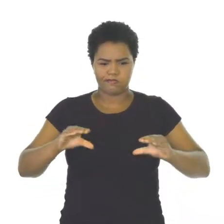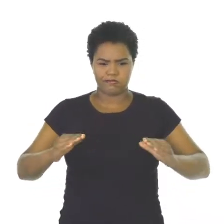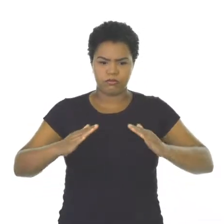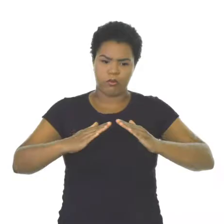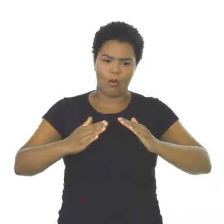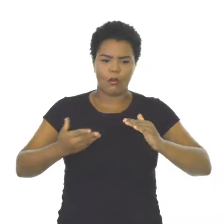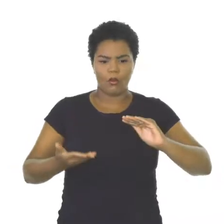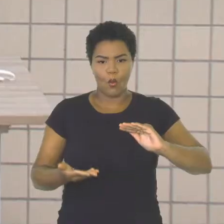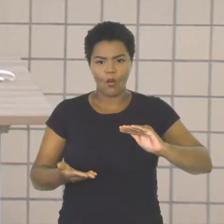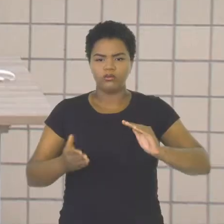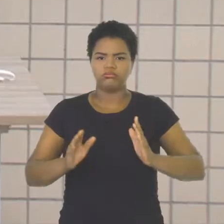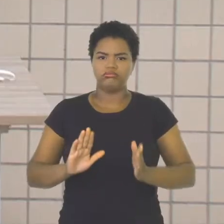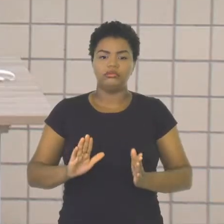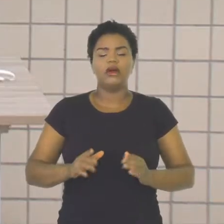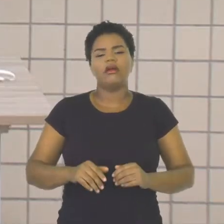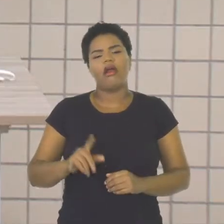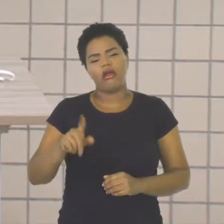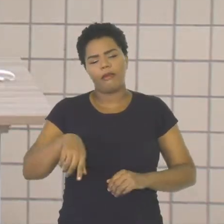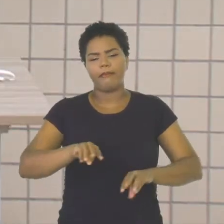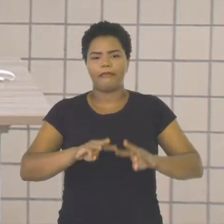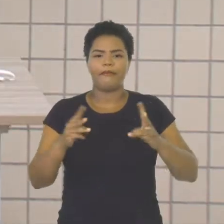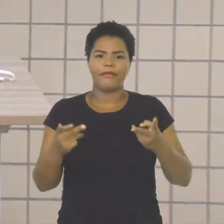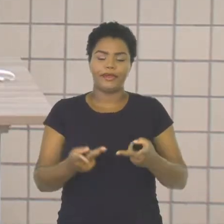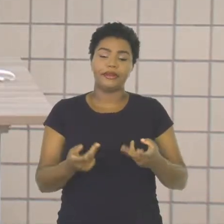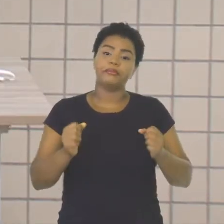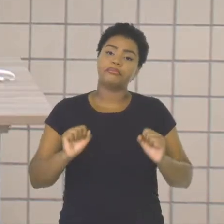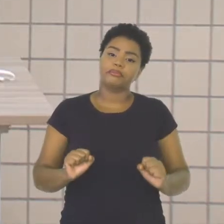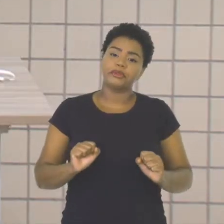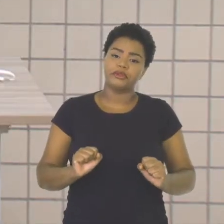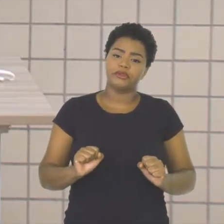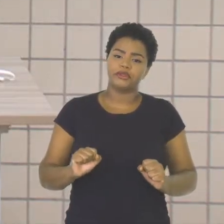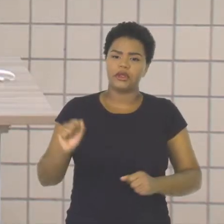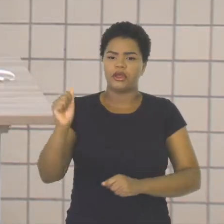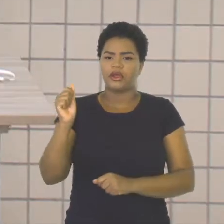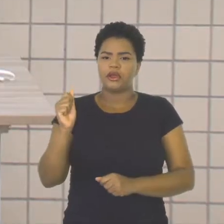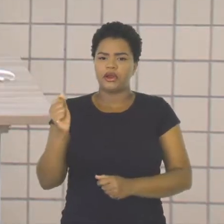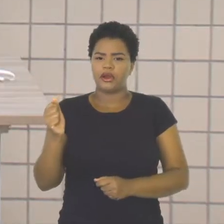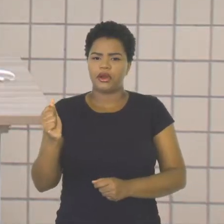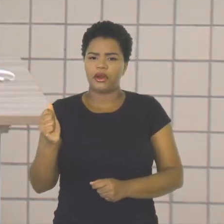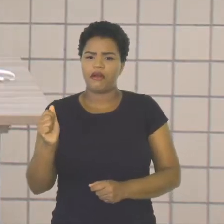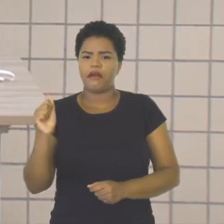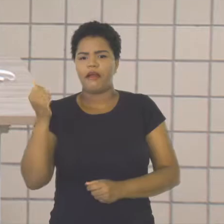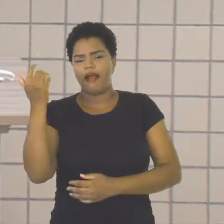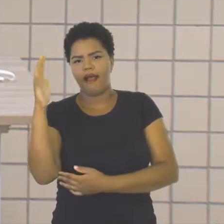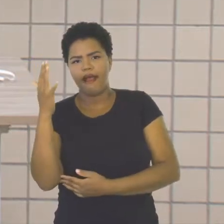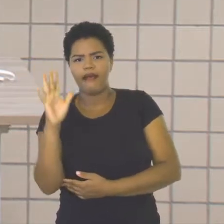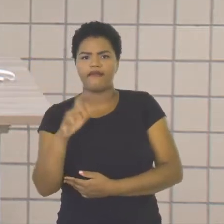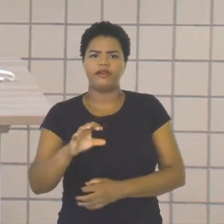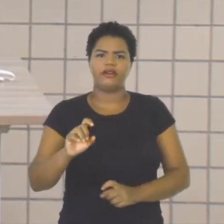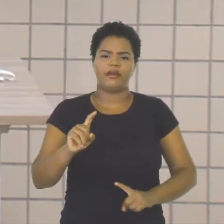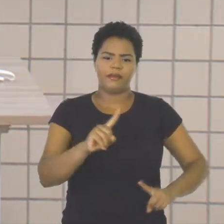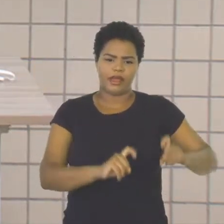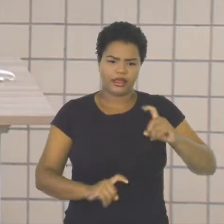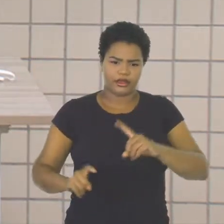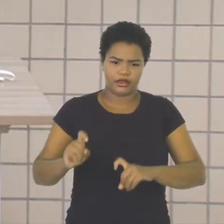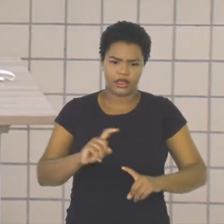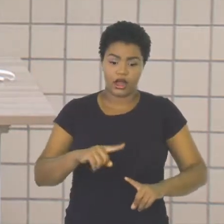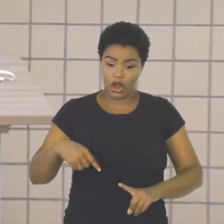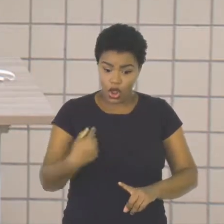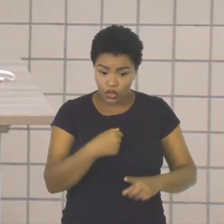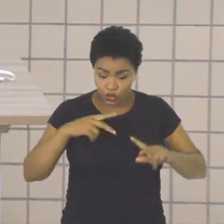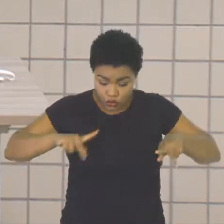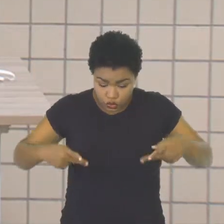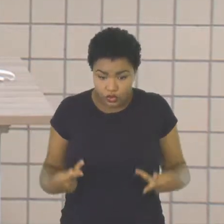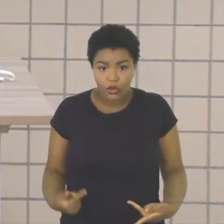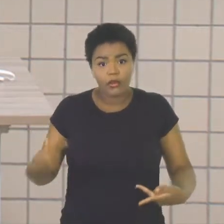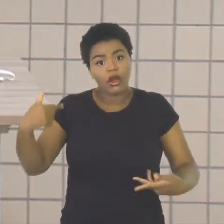matéria. A matéria também, ela pode ser árvores, bactérias, nós seres humanos, nós somos matéria,